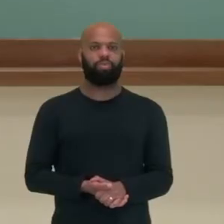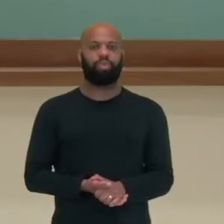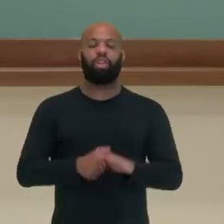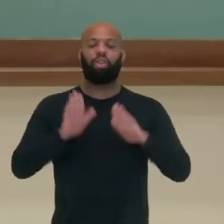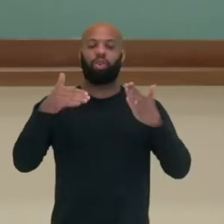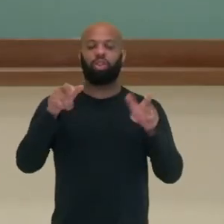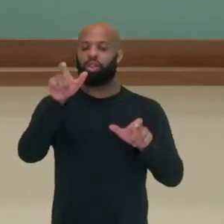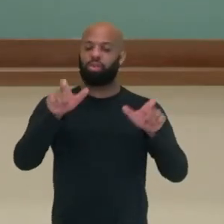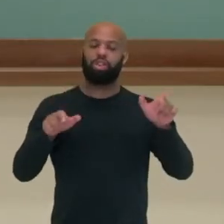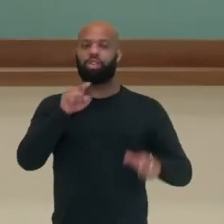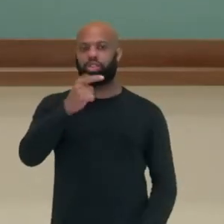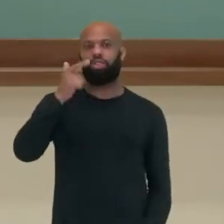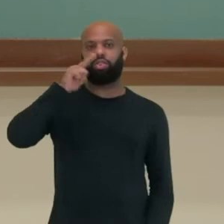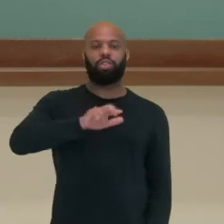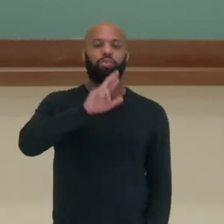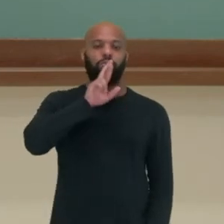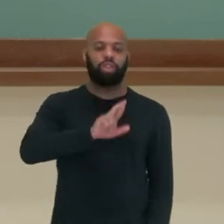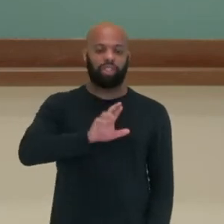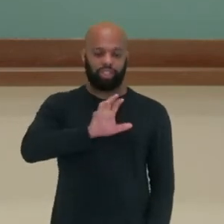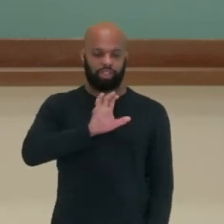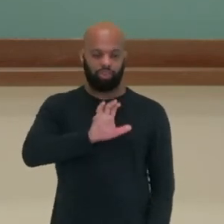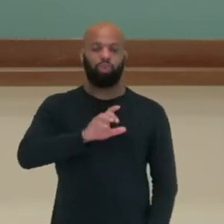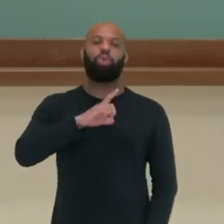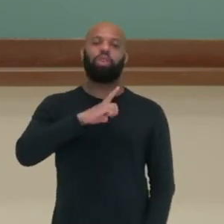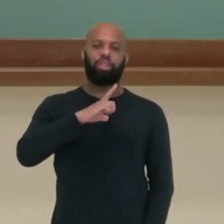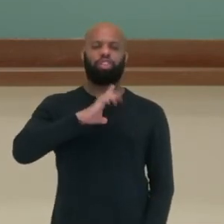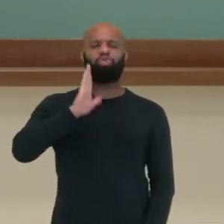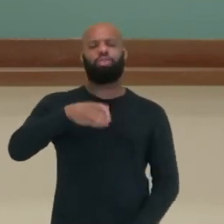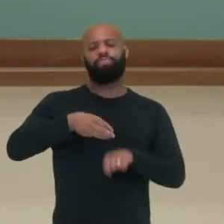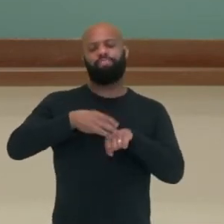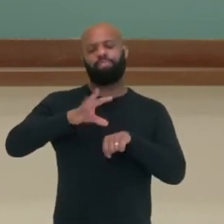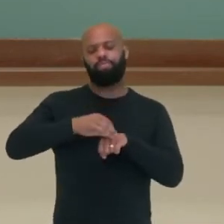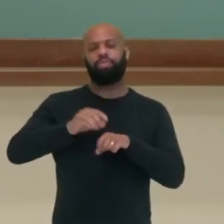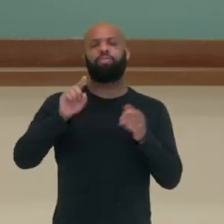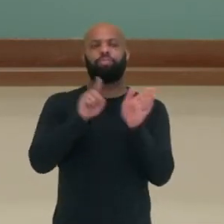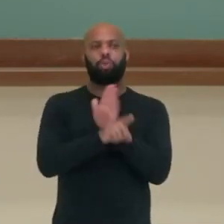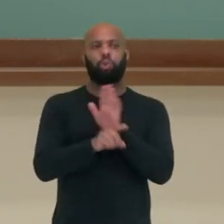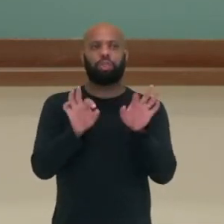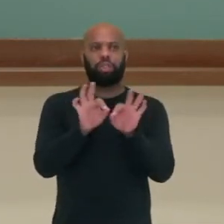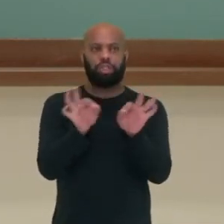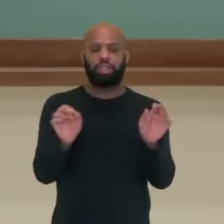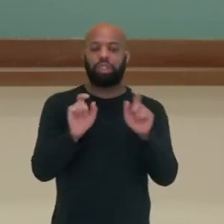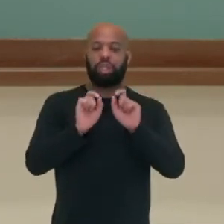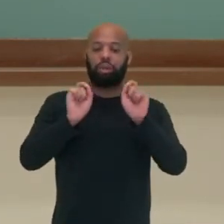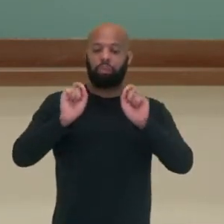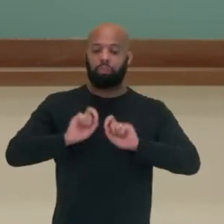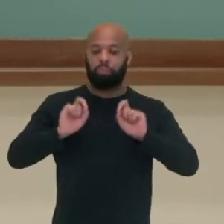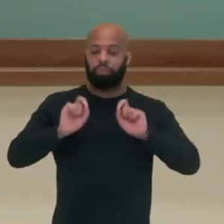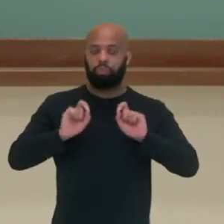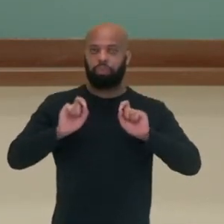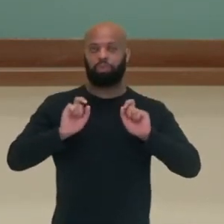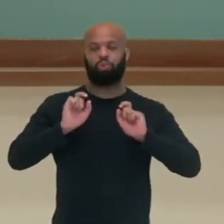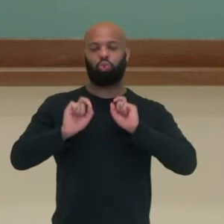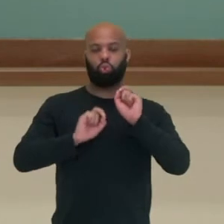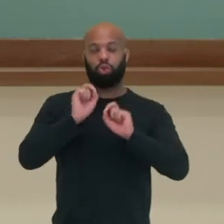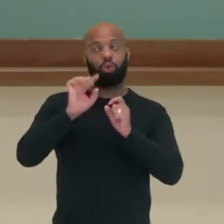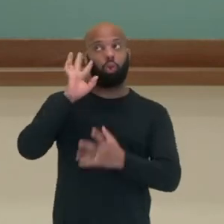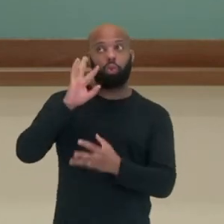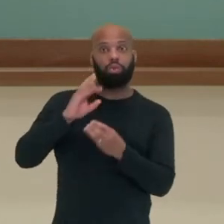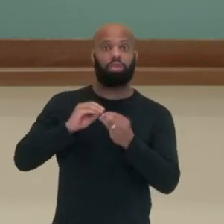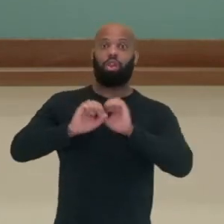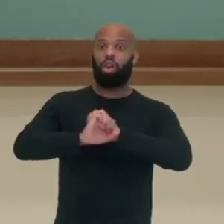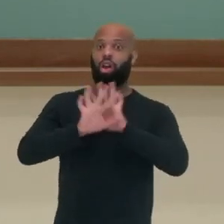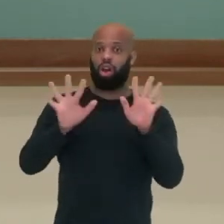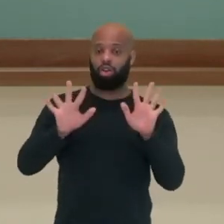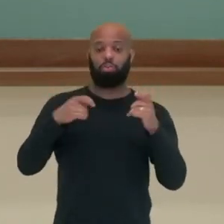E aí, galera, conseguiram resolver? Já dei bastante dica, um exercício simples, mas depende da interpretação. Então